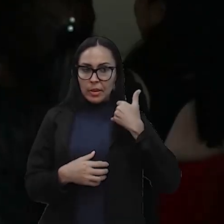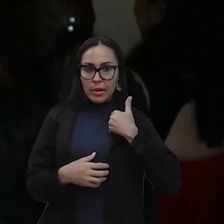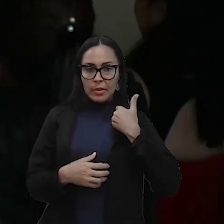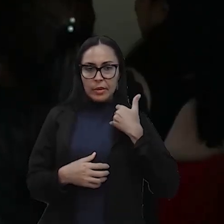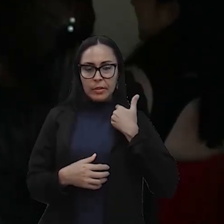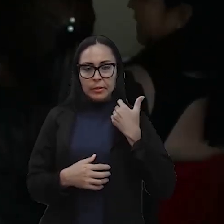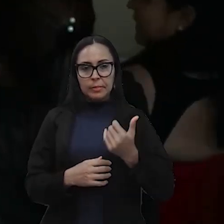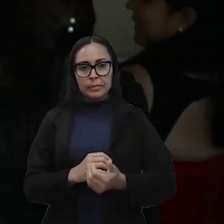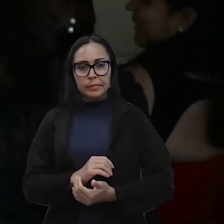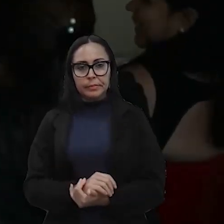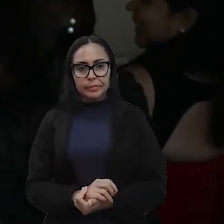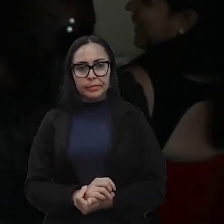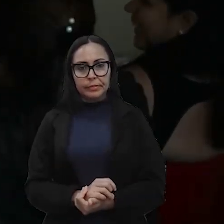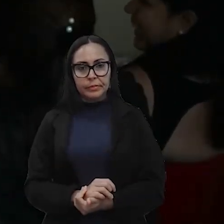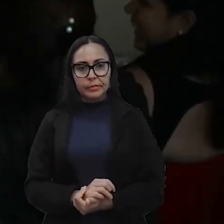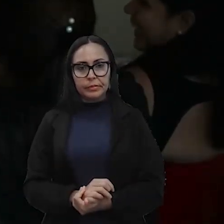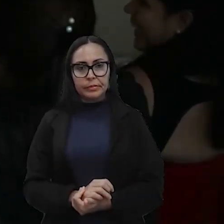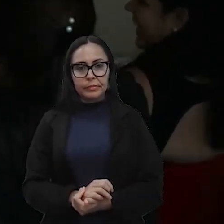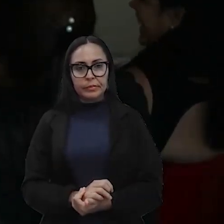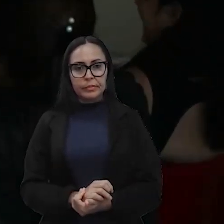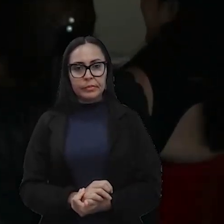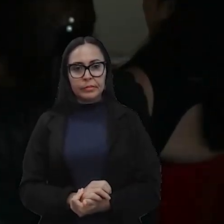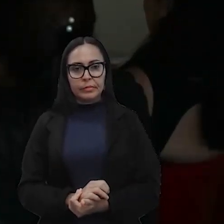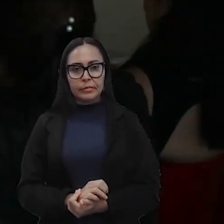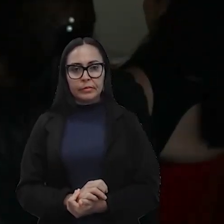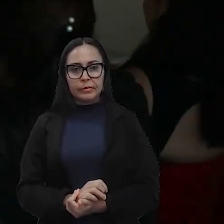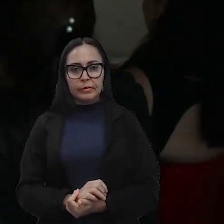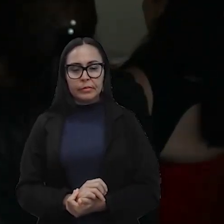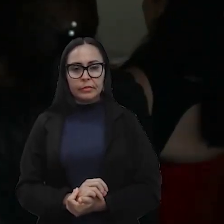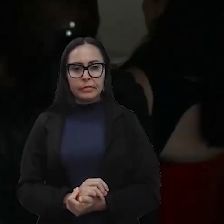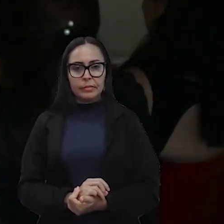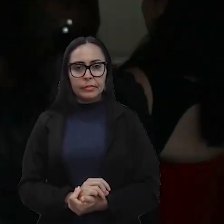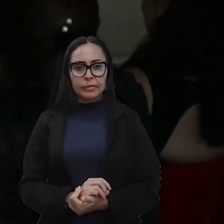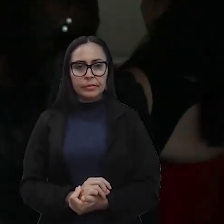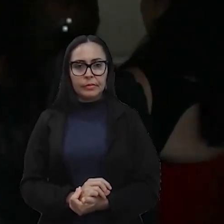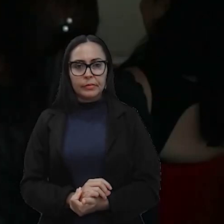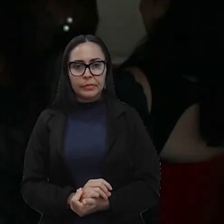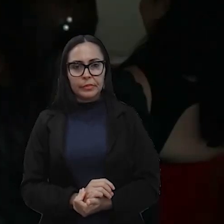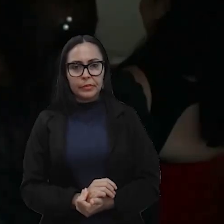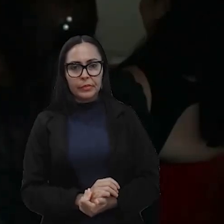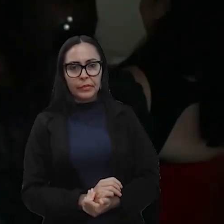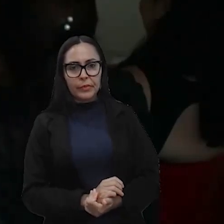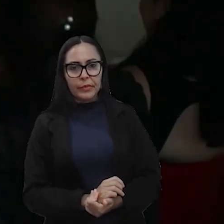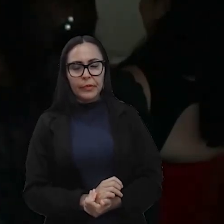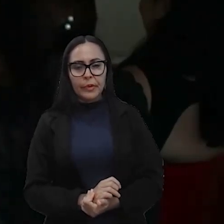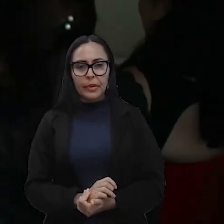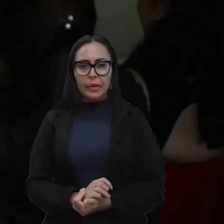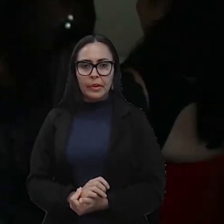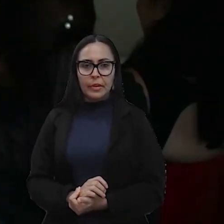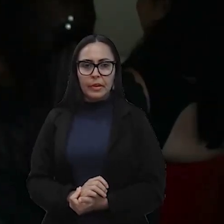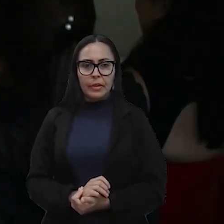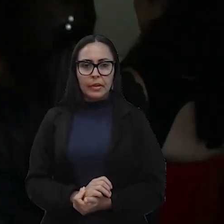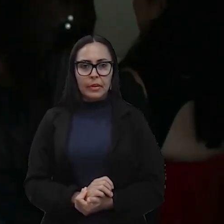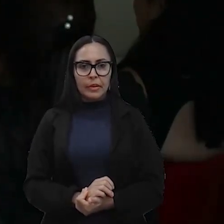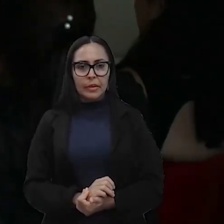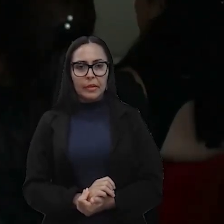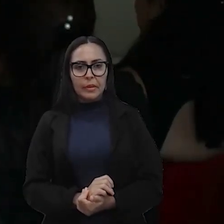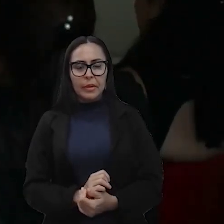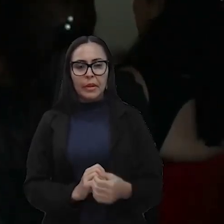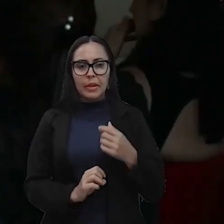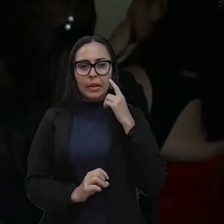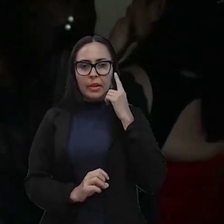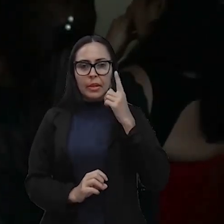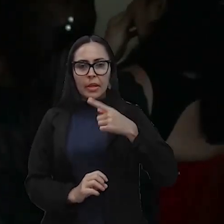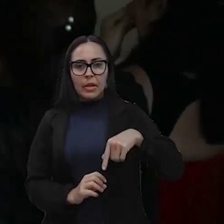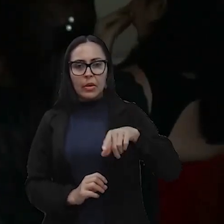para cá para tirar foto, não sei por quê, porque ninguém se interessou pelas outras idades, mas agora, acima de 50, o